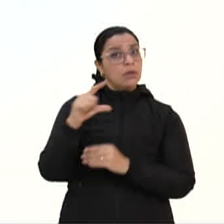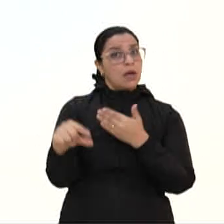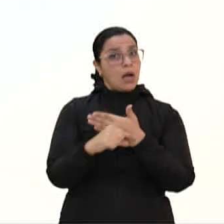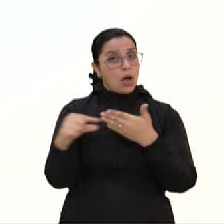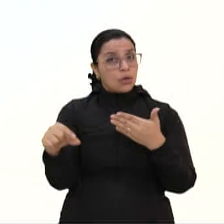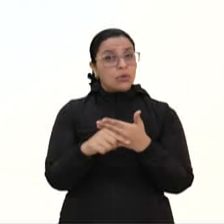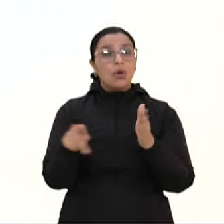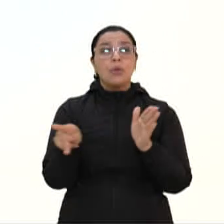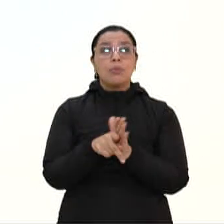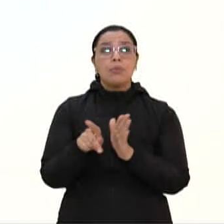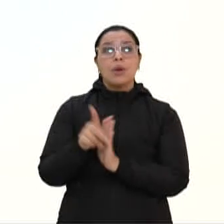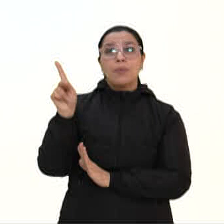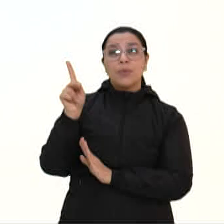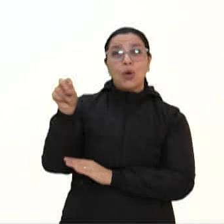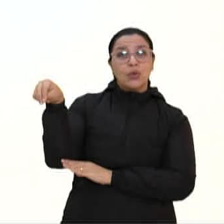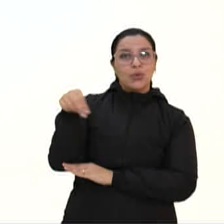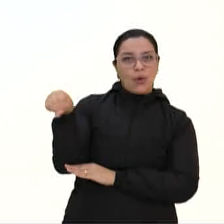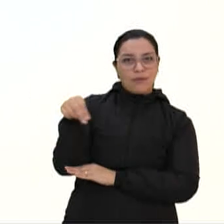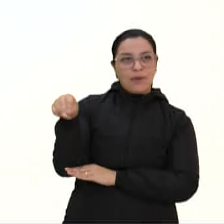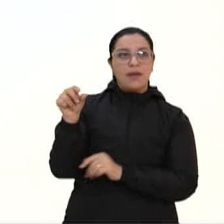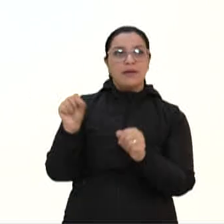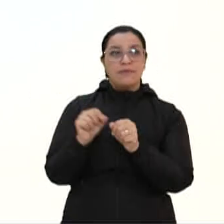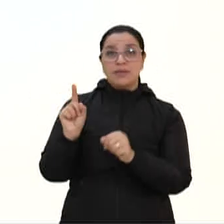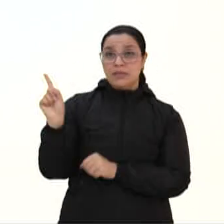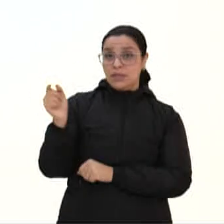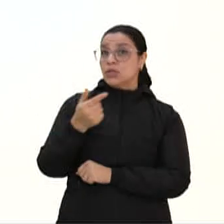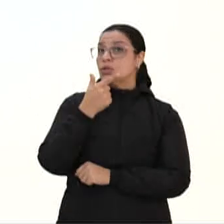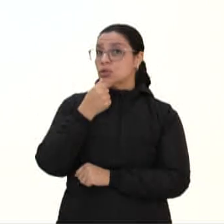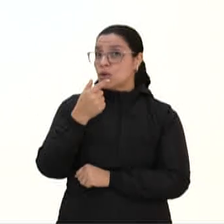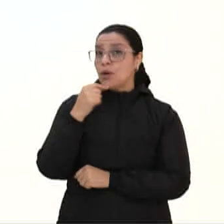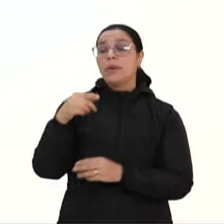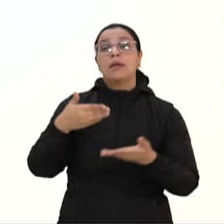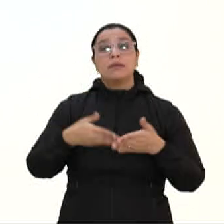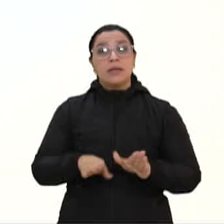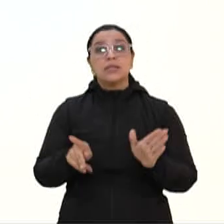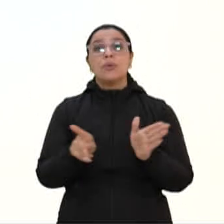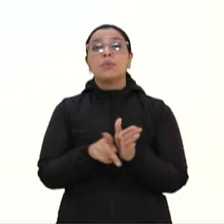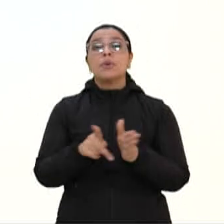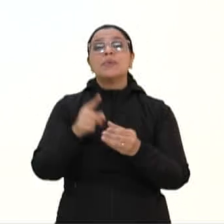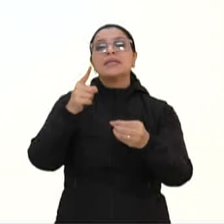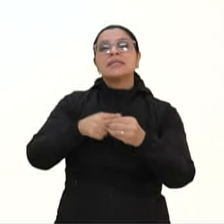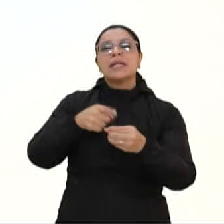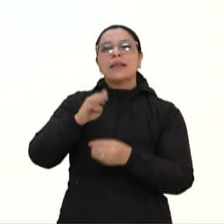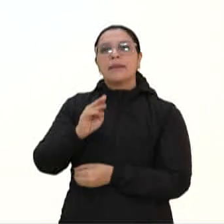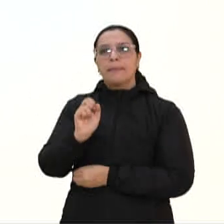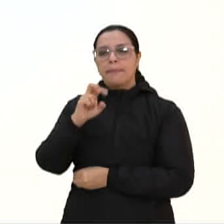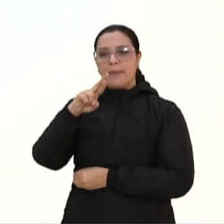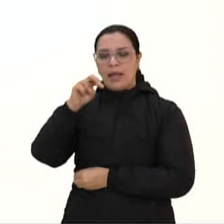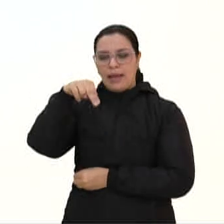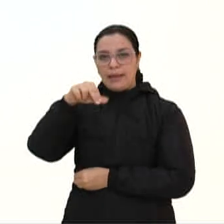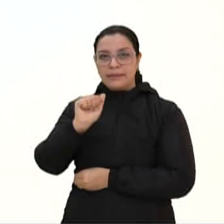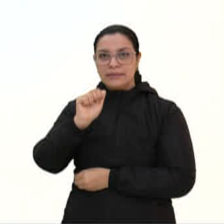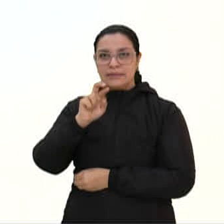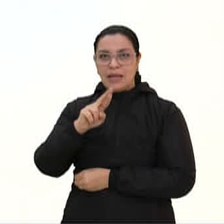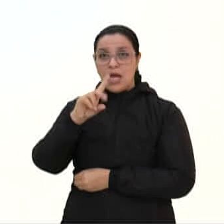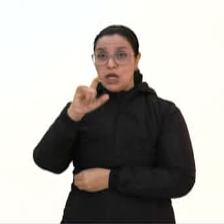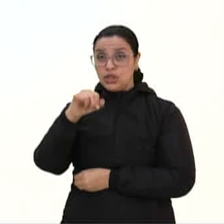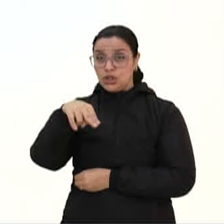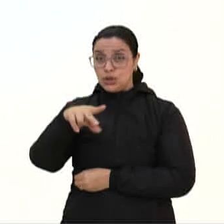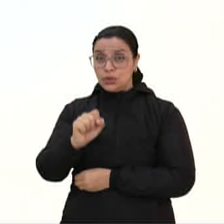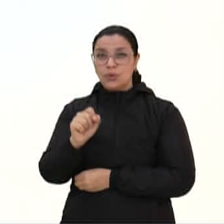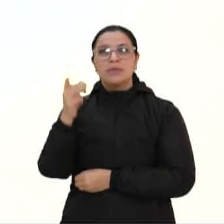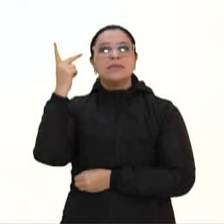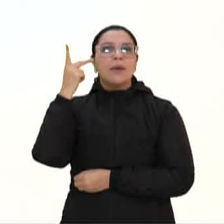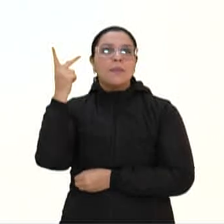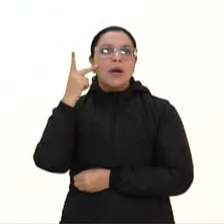de telenovelas. Valcer Rodrigues Carrasco nasceu em Bernardino de Campos, São Paulo, no dia 2